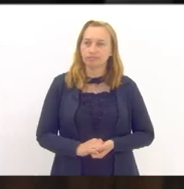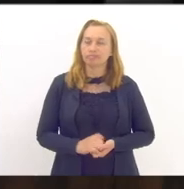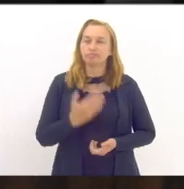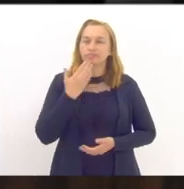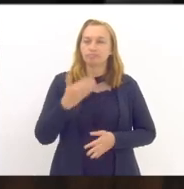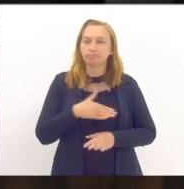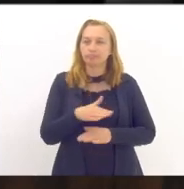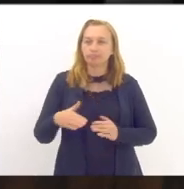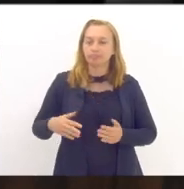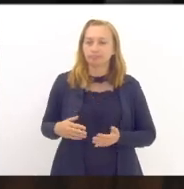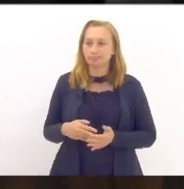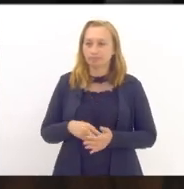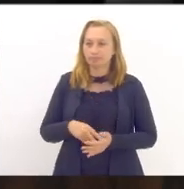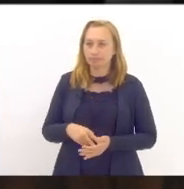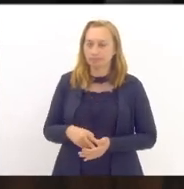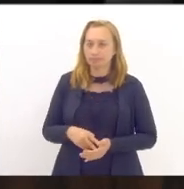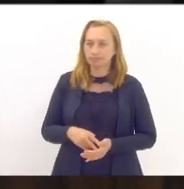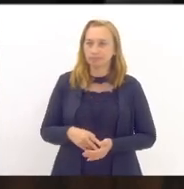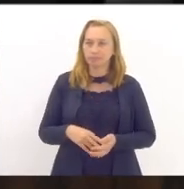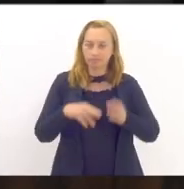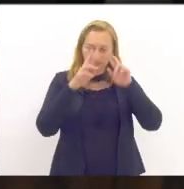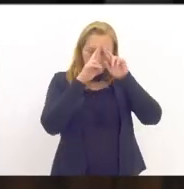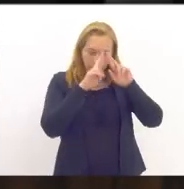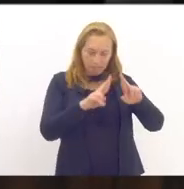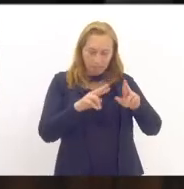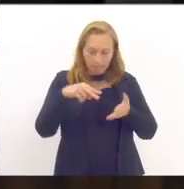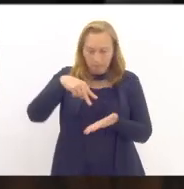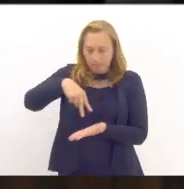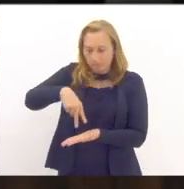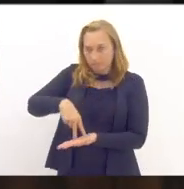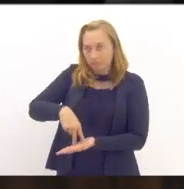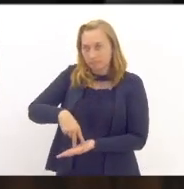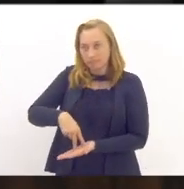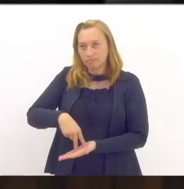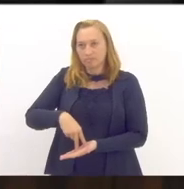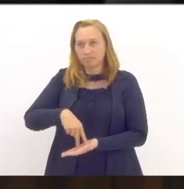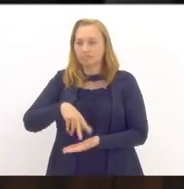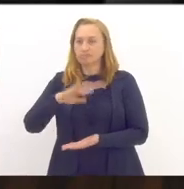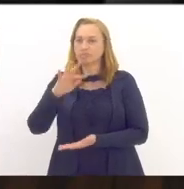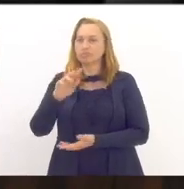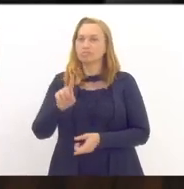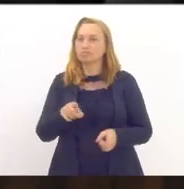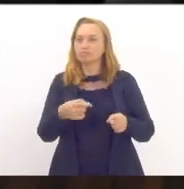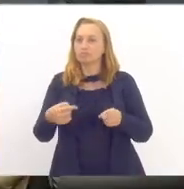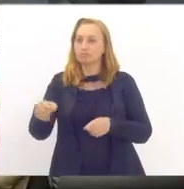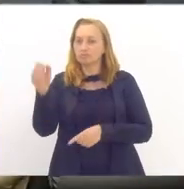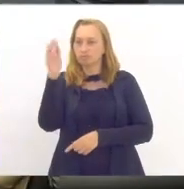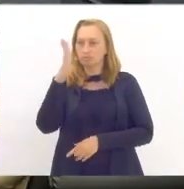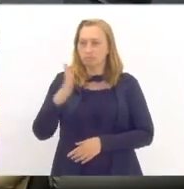Peço a todos que se coloquem em posição de pé, em posição de respeito, para ouvirmos o hino nacional.